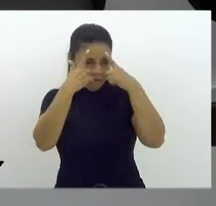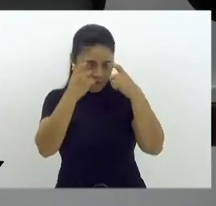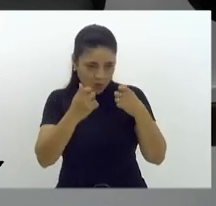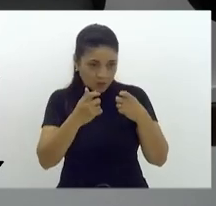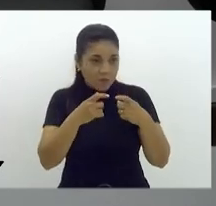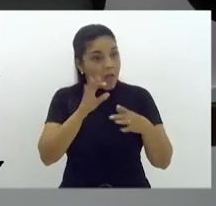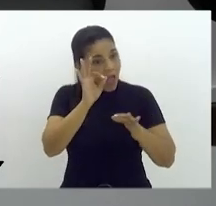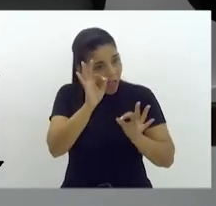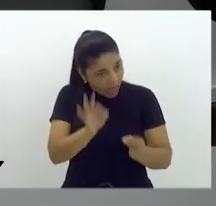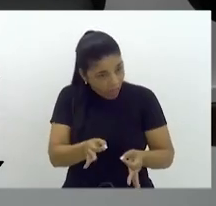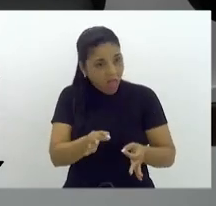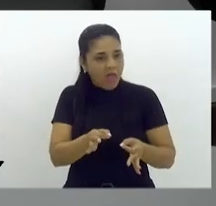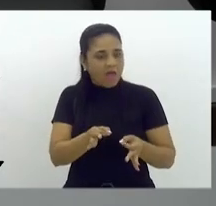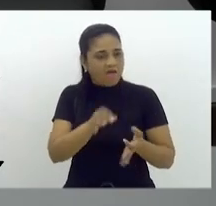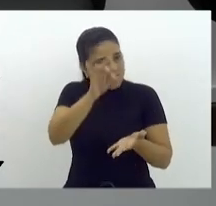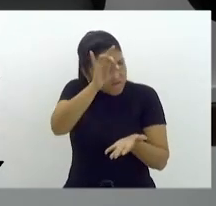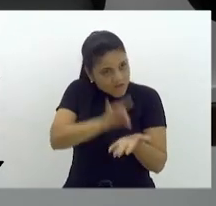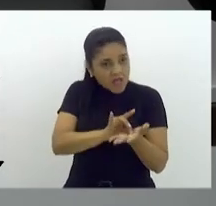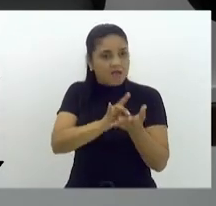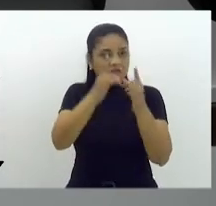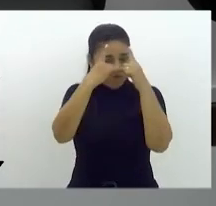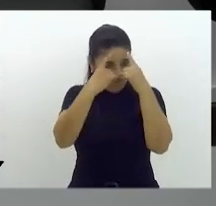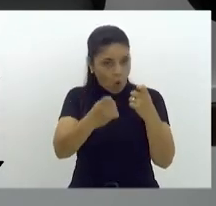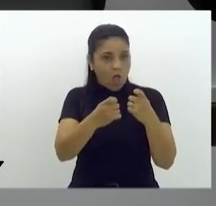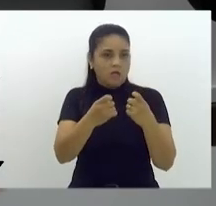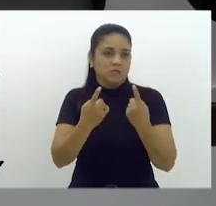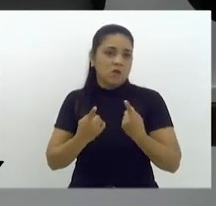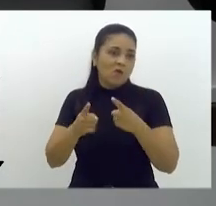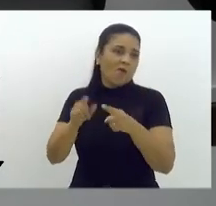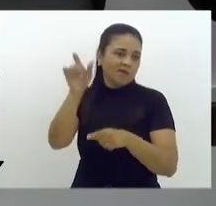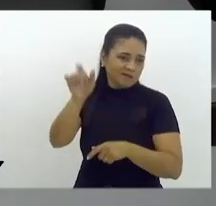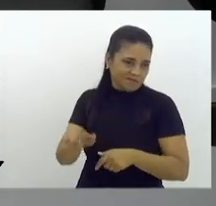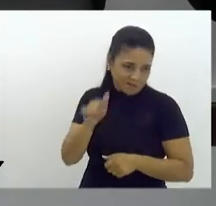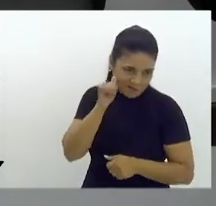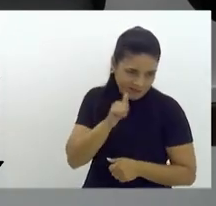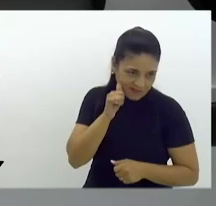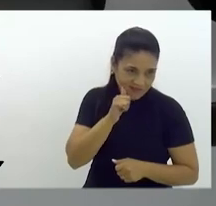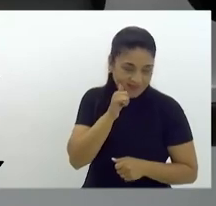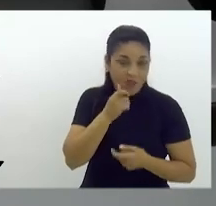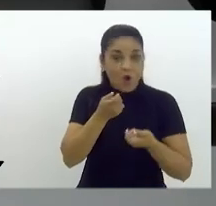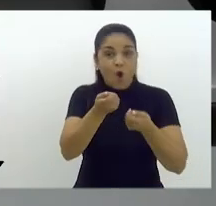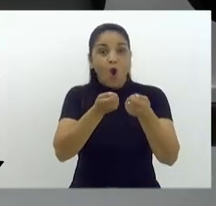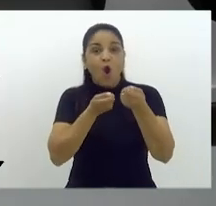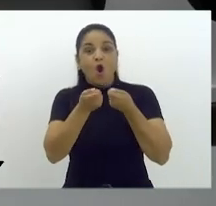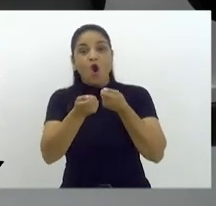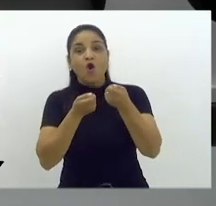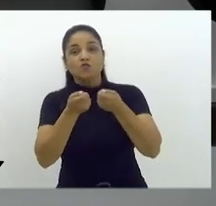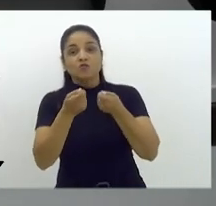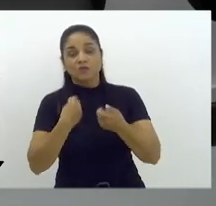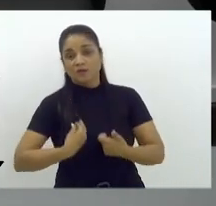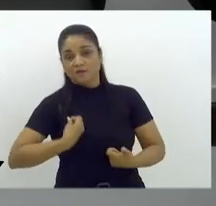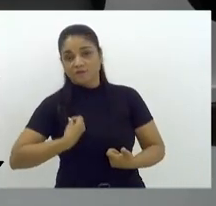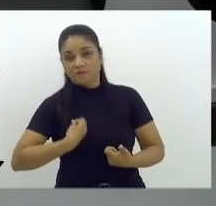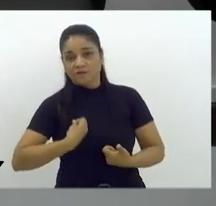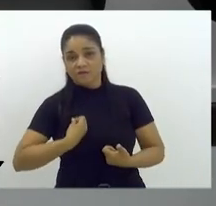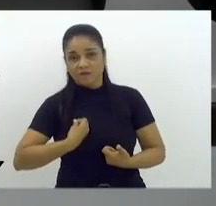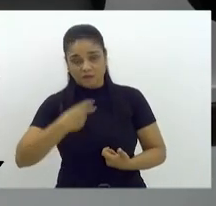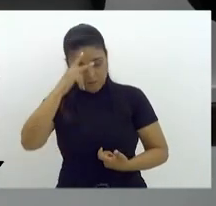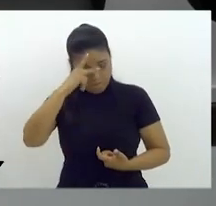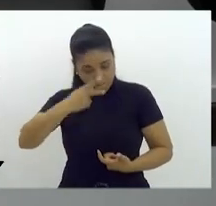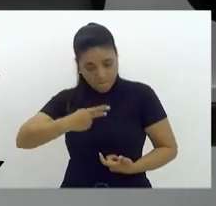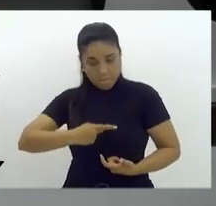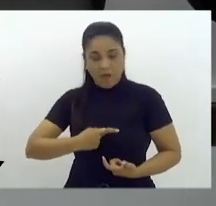já é parte da violência já é a violência né é o controle é o controle de toda a vida da individualidade